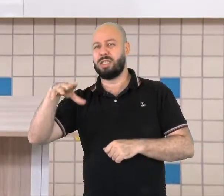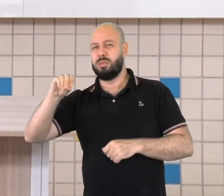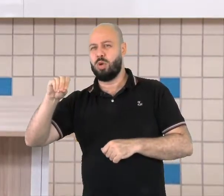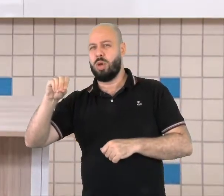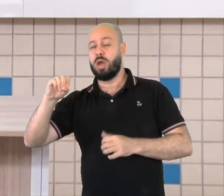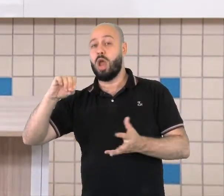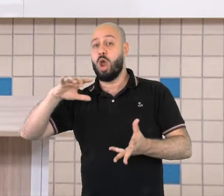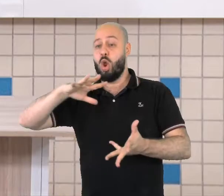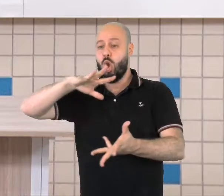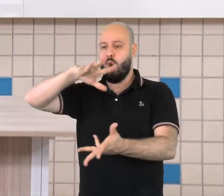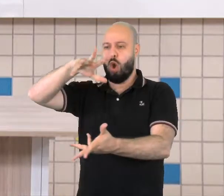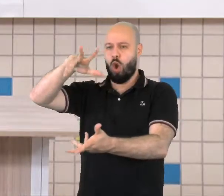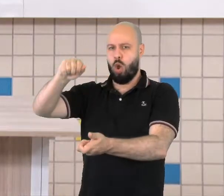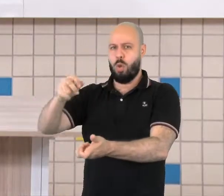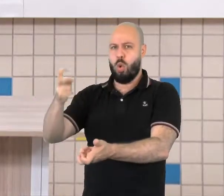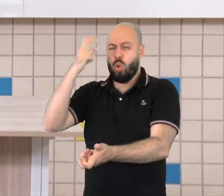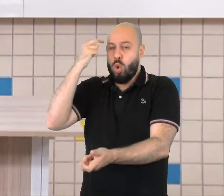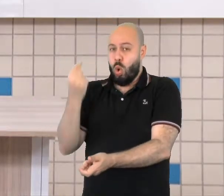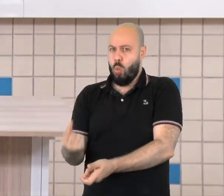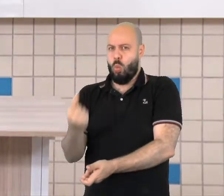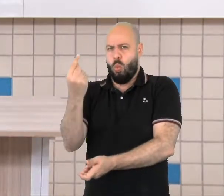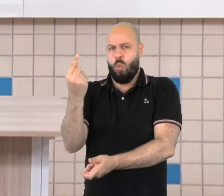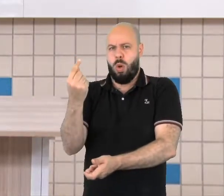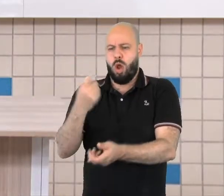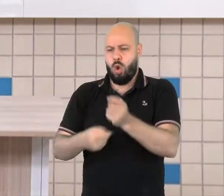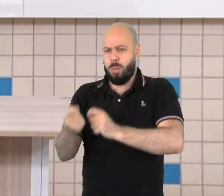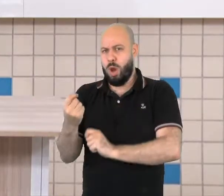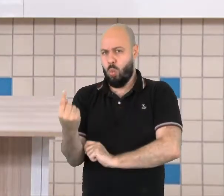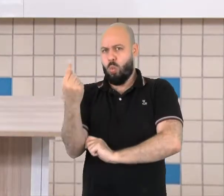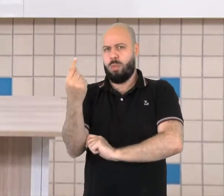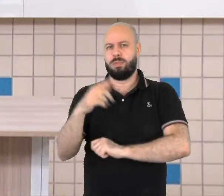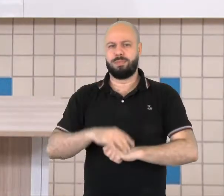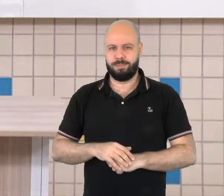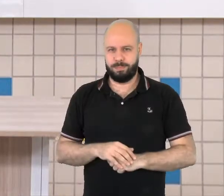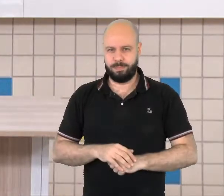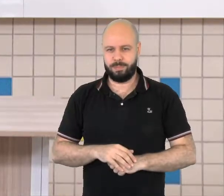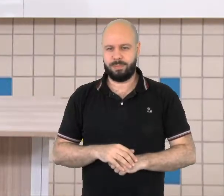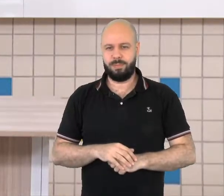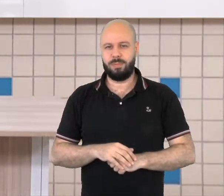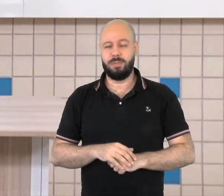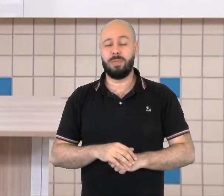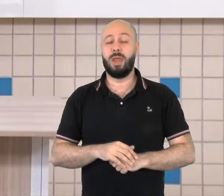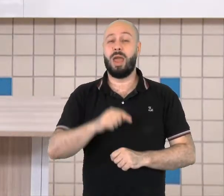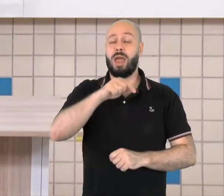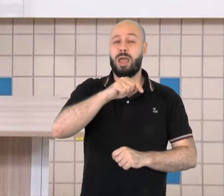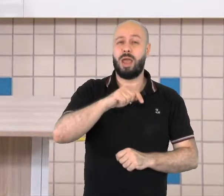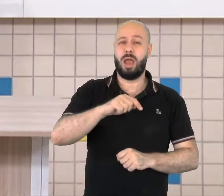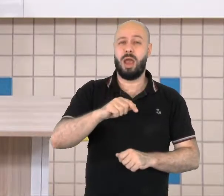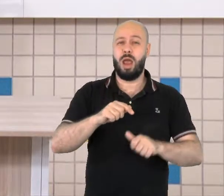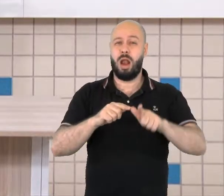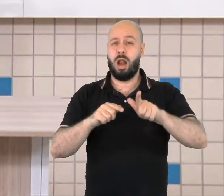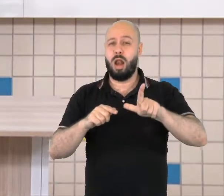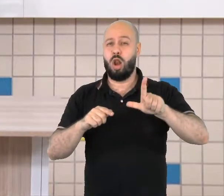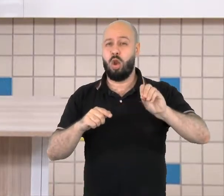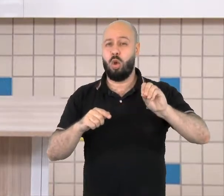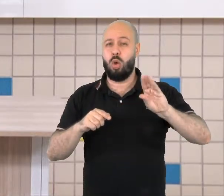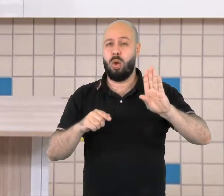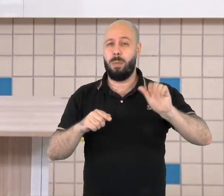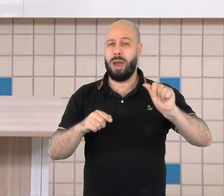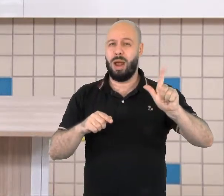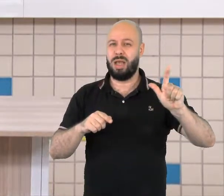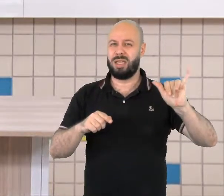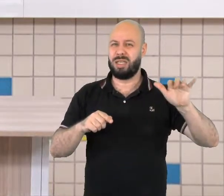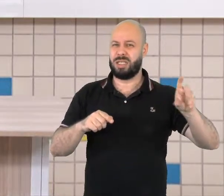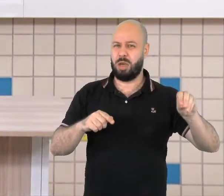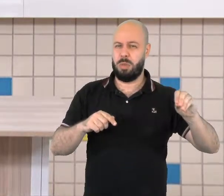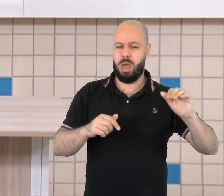globo todo uma cultura só, uma economia só. Ok? Na globalização, pessoal, não existe